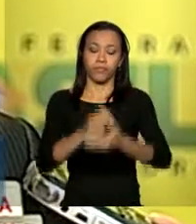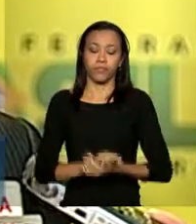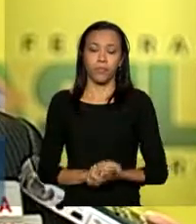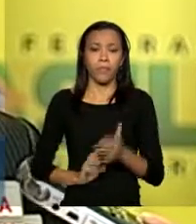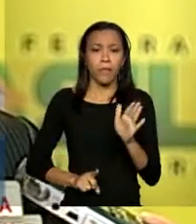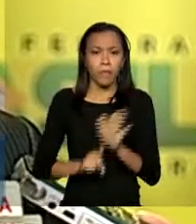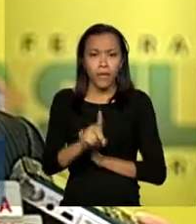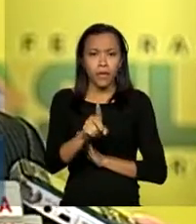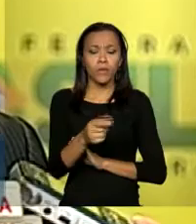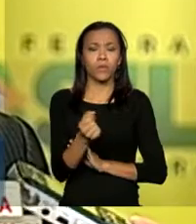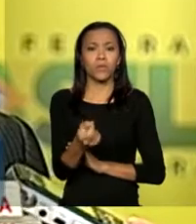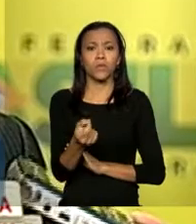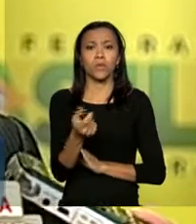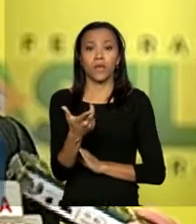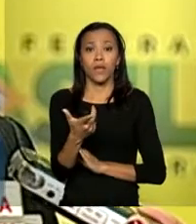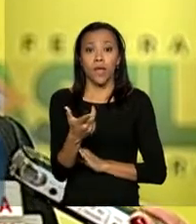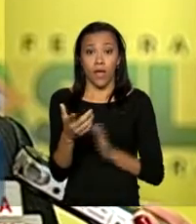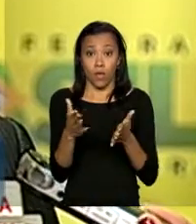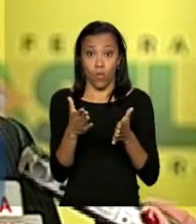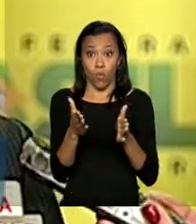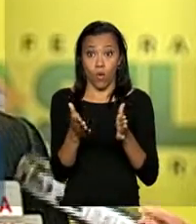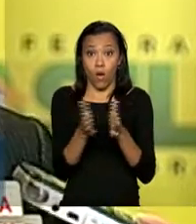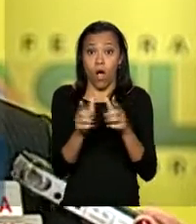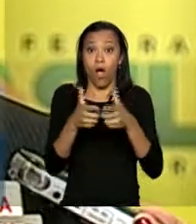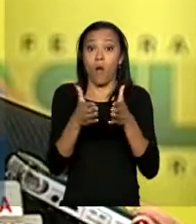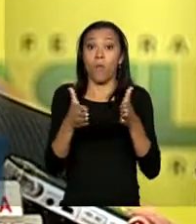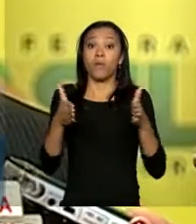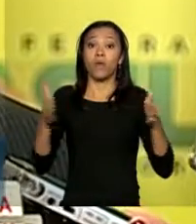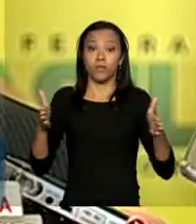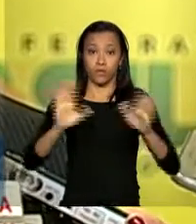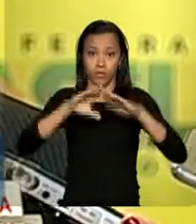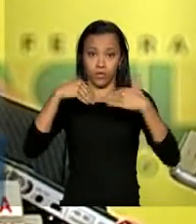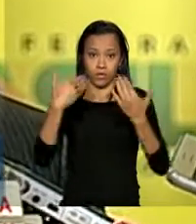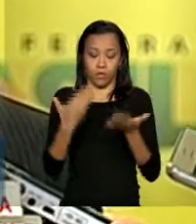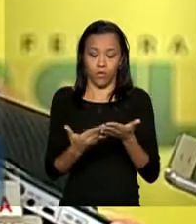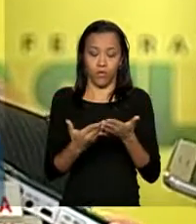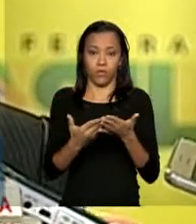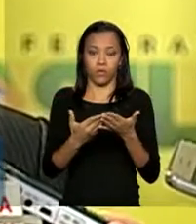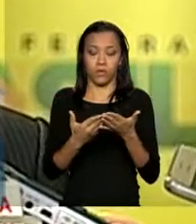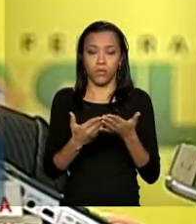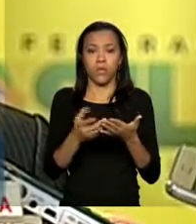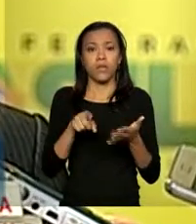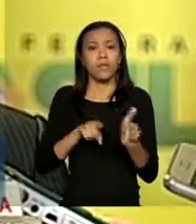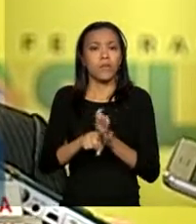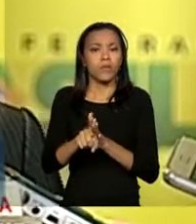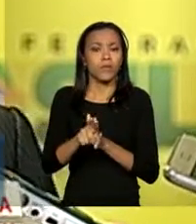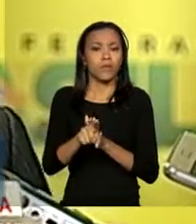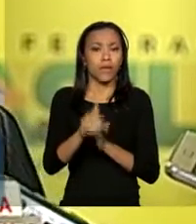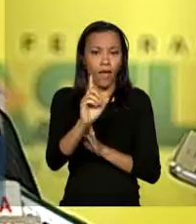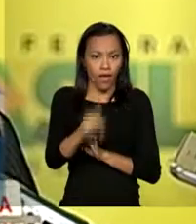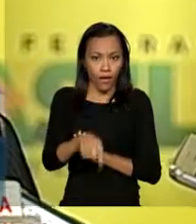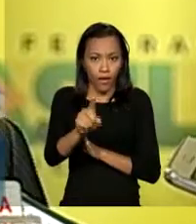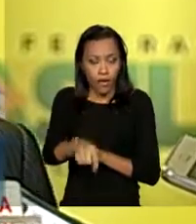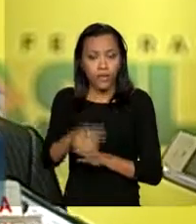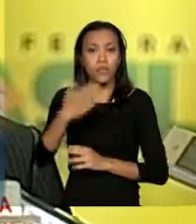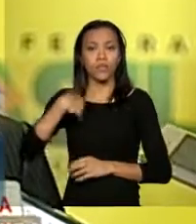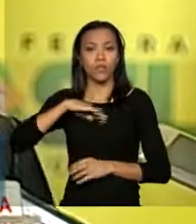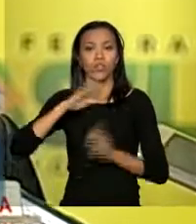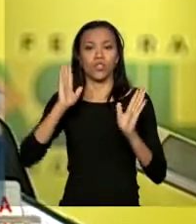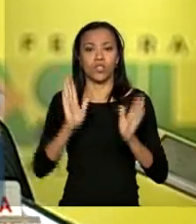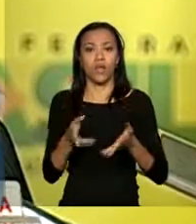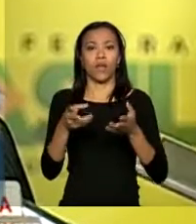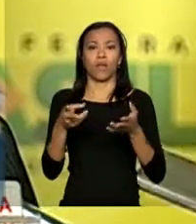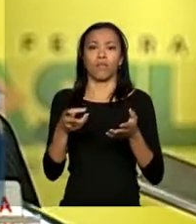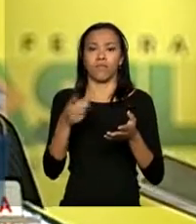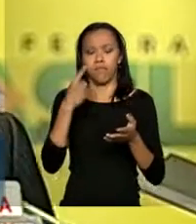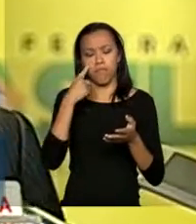das médias por área de conhecimento, o que se atribui isso? Nós temos que analisar isso. Isso é um fato que acabamos de constatar,